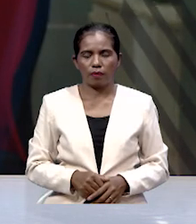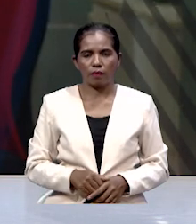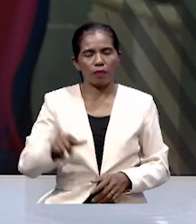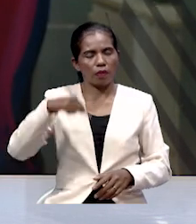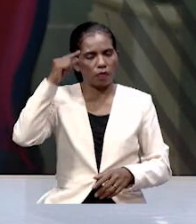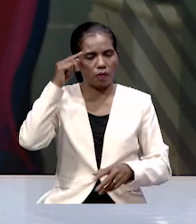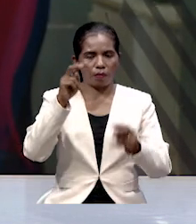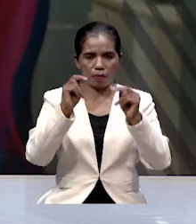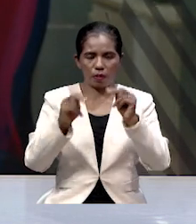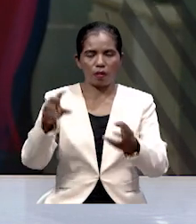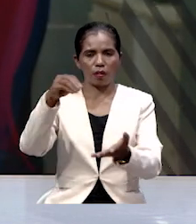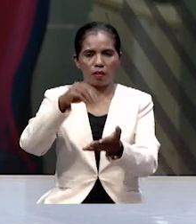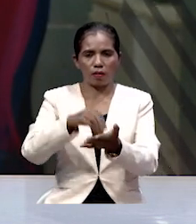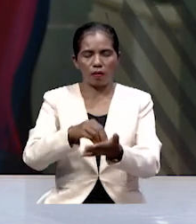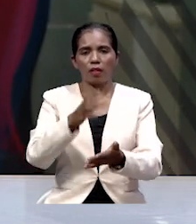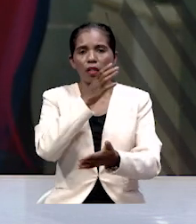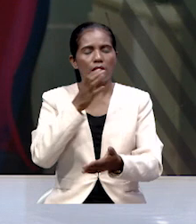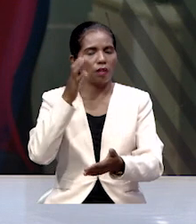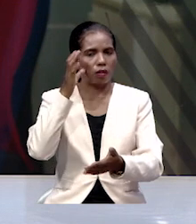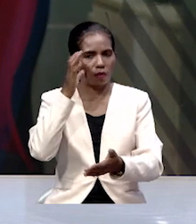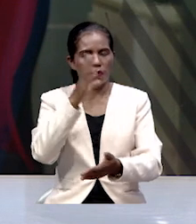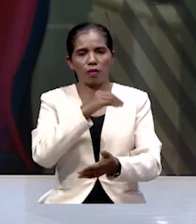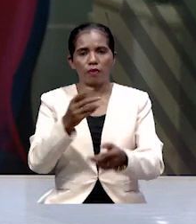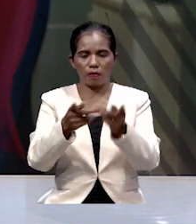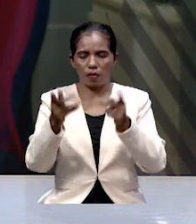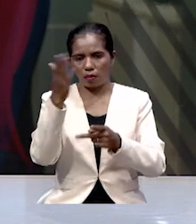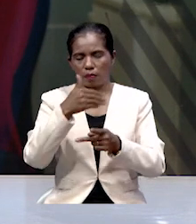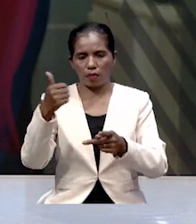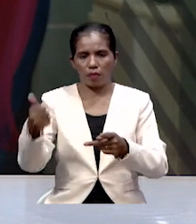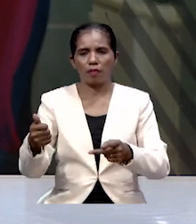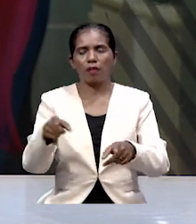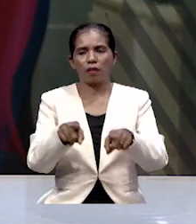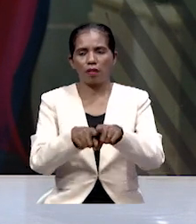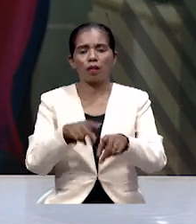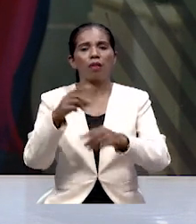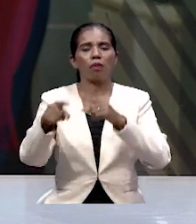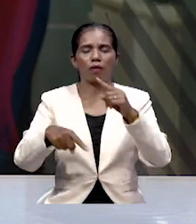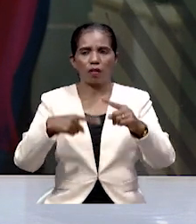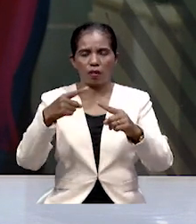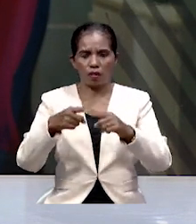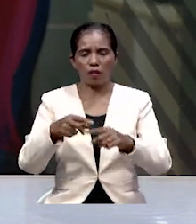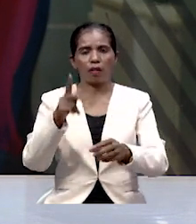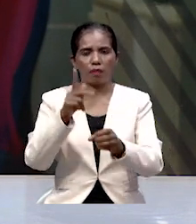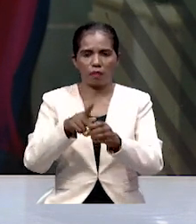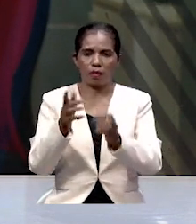Governo precisa investir em setor agricultura no turismo, no da receita alternativa o Anhira Minamaran.